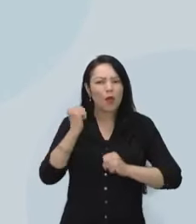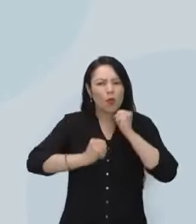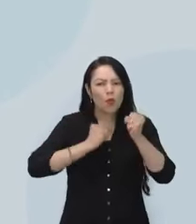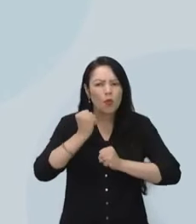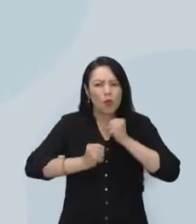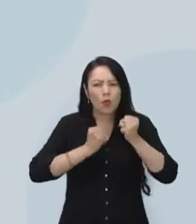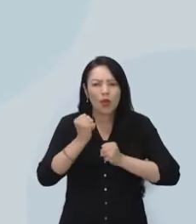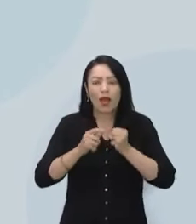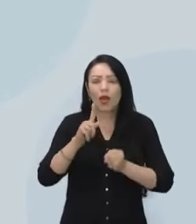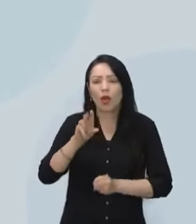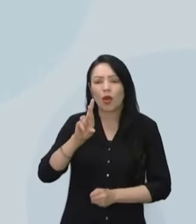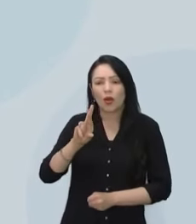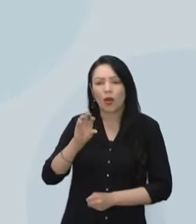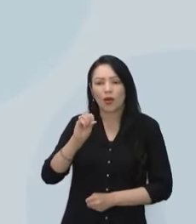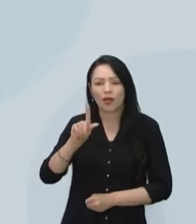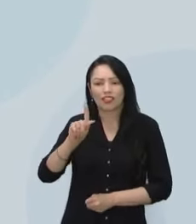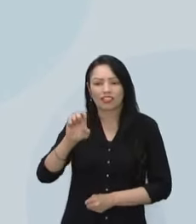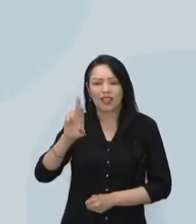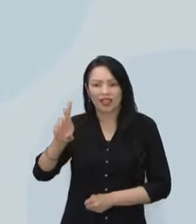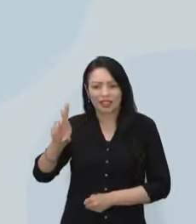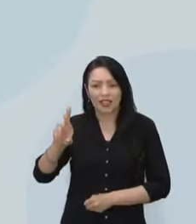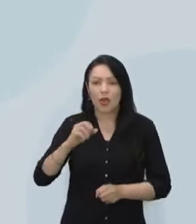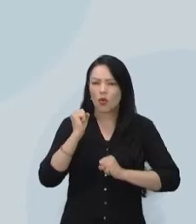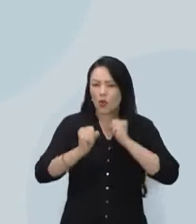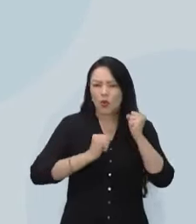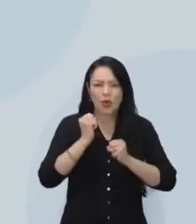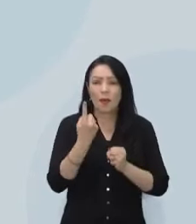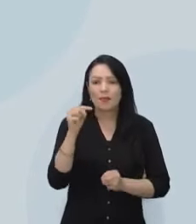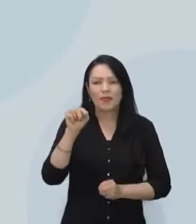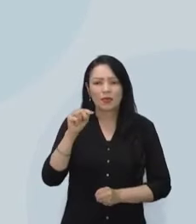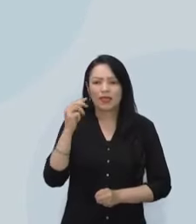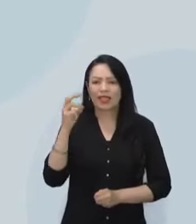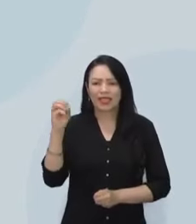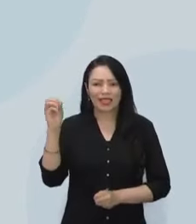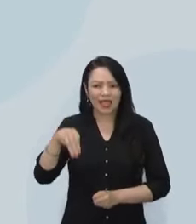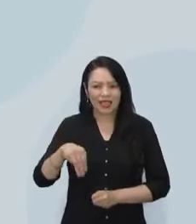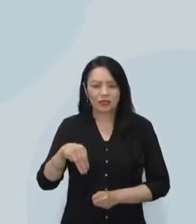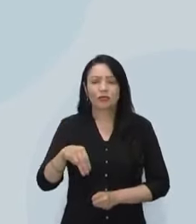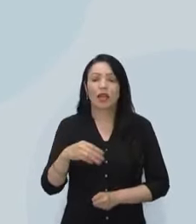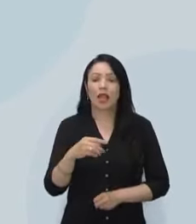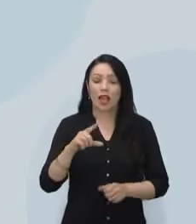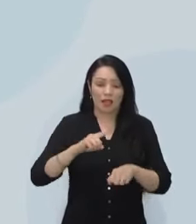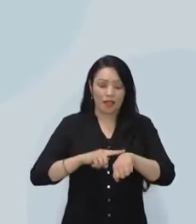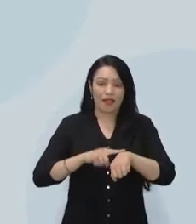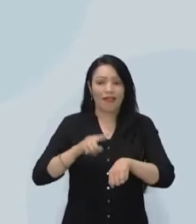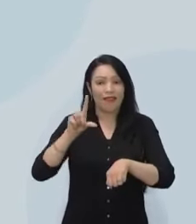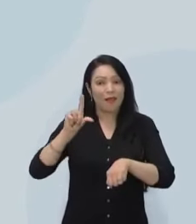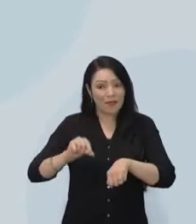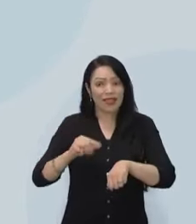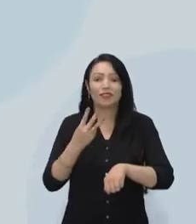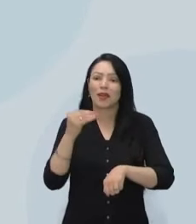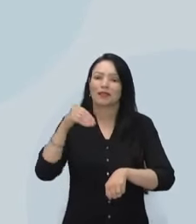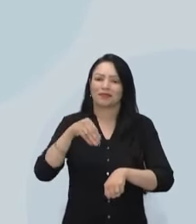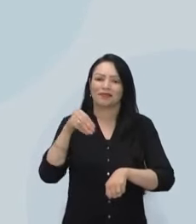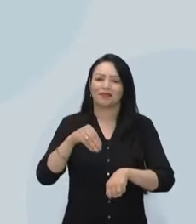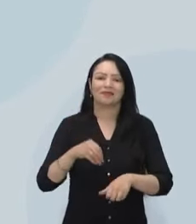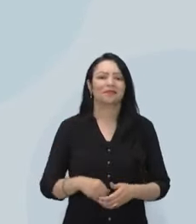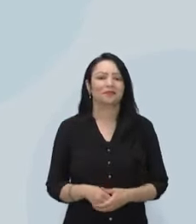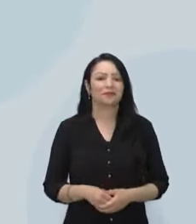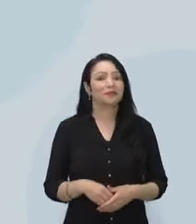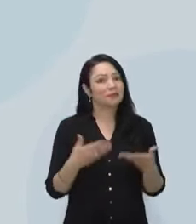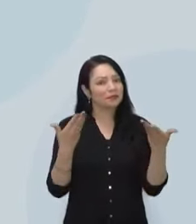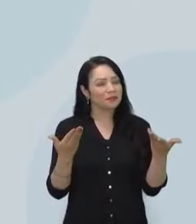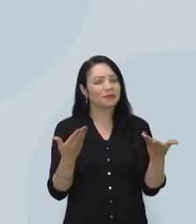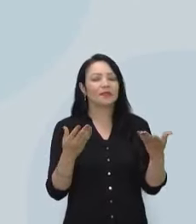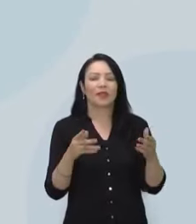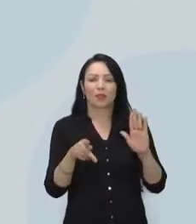Roger Gilbert Bannister, que correu os 1.500 metros abaixo dos 4 minutos estimados pelos especialistas em anatomia,